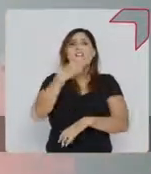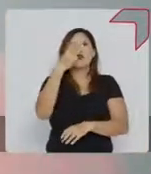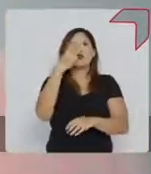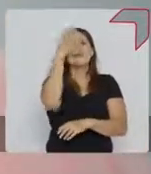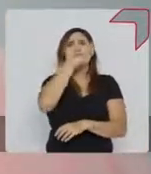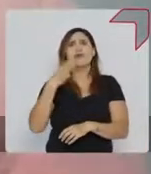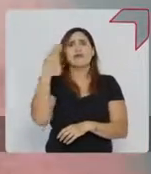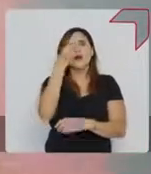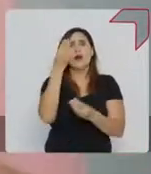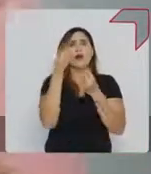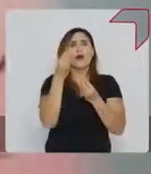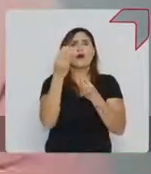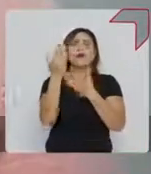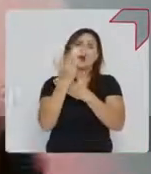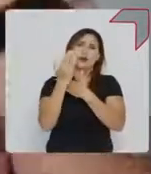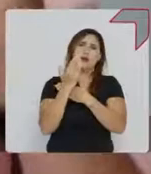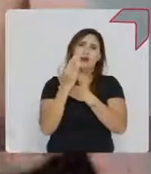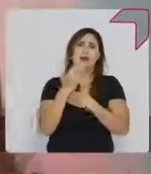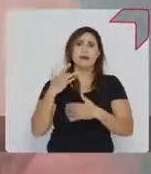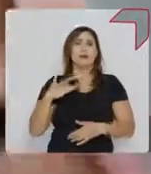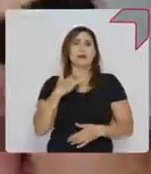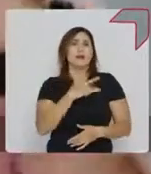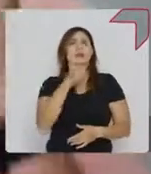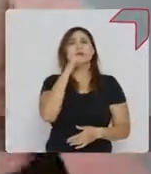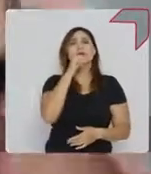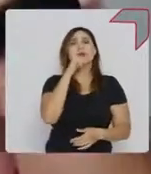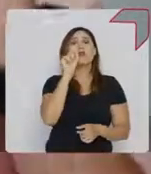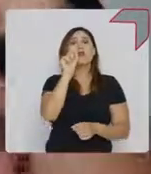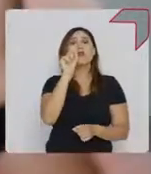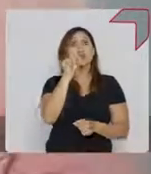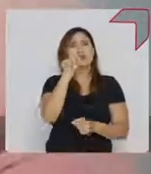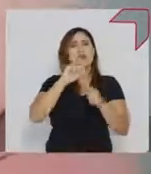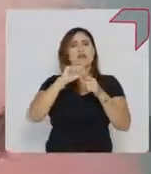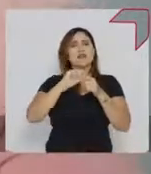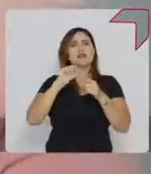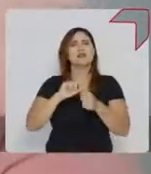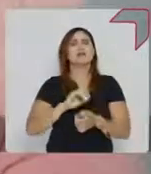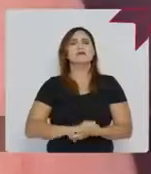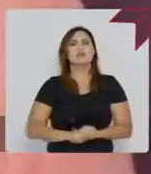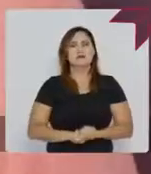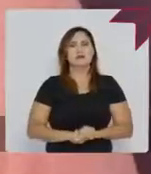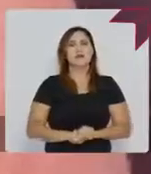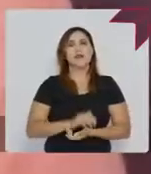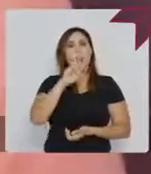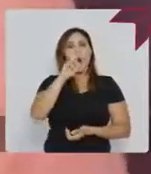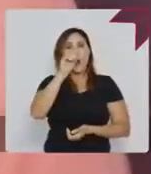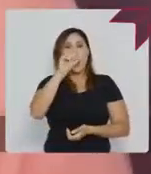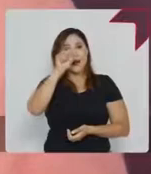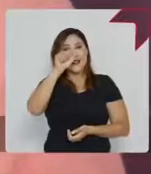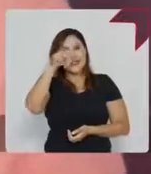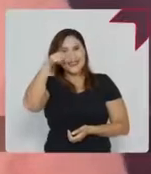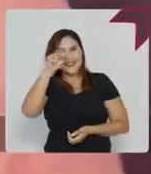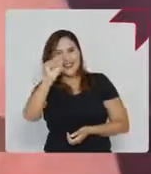daqui 3 horas. Eu quero saber de você, na saúde, para a mulher, o que você vai fazer por nós. Dona Rosana,